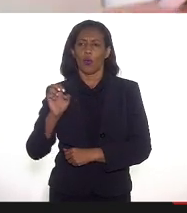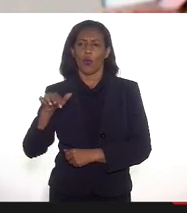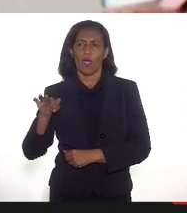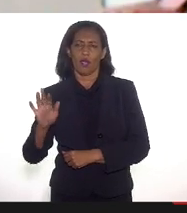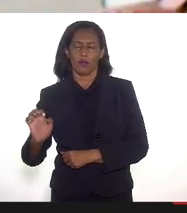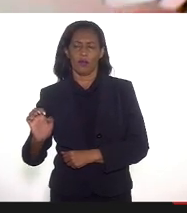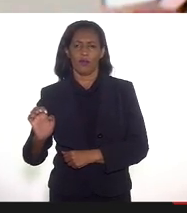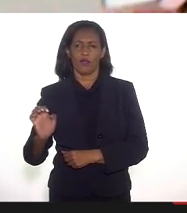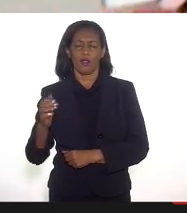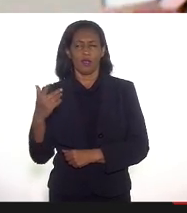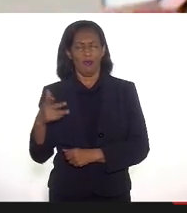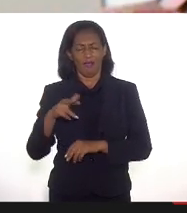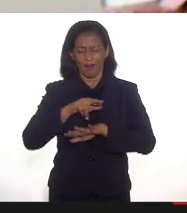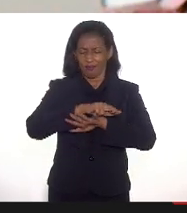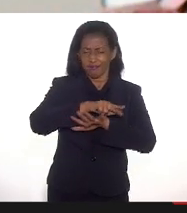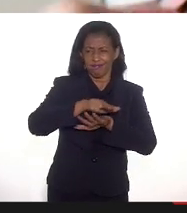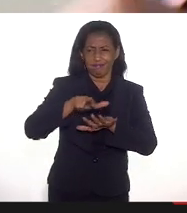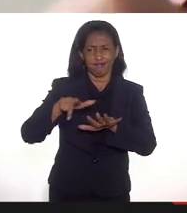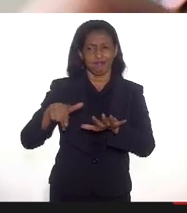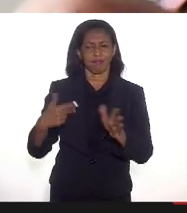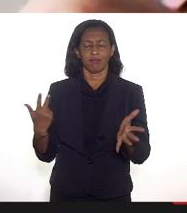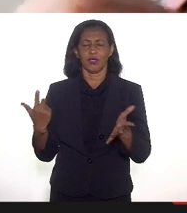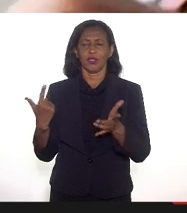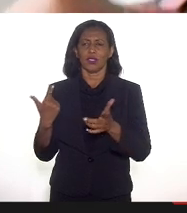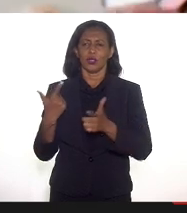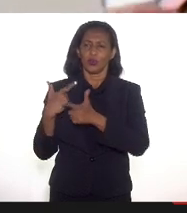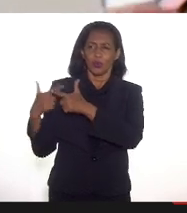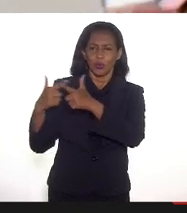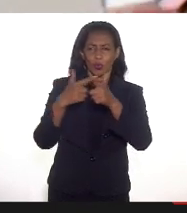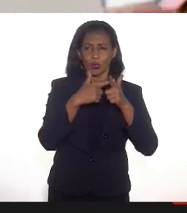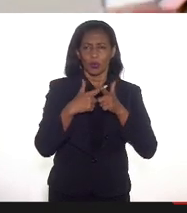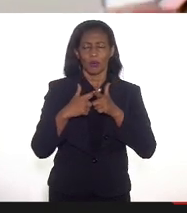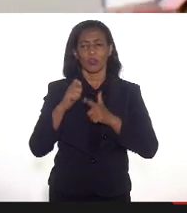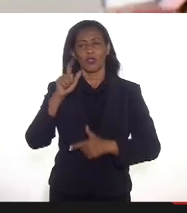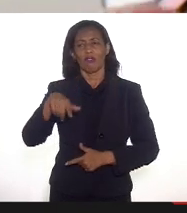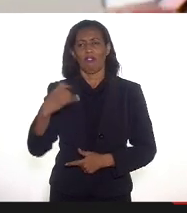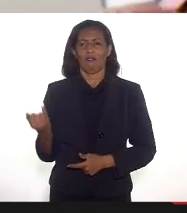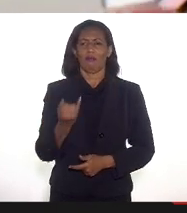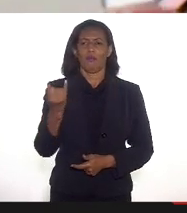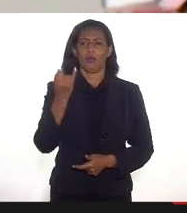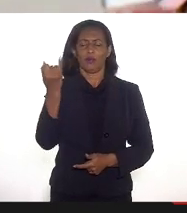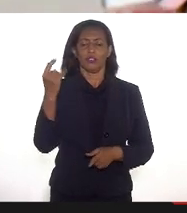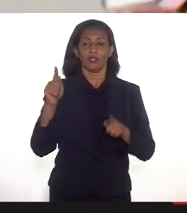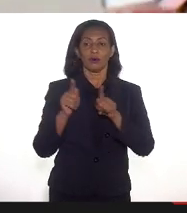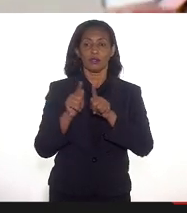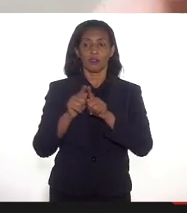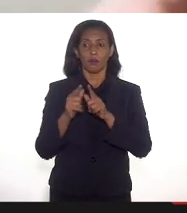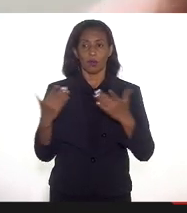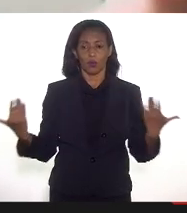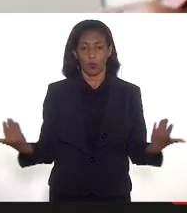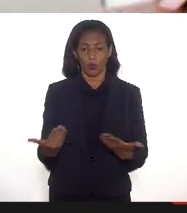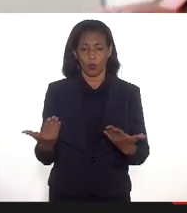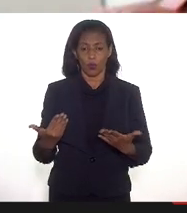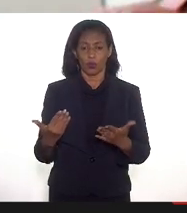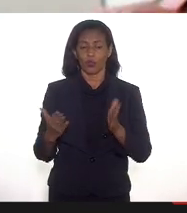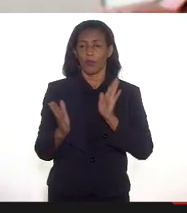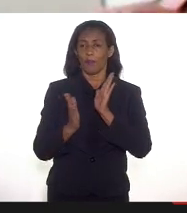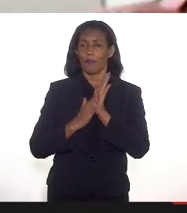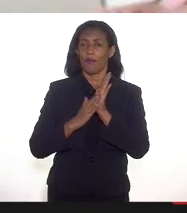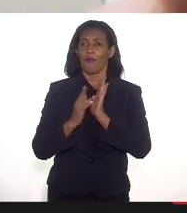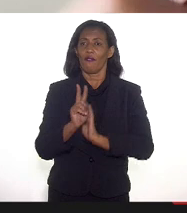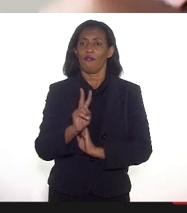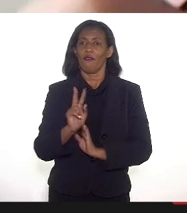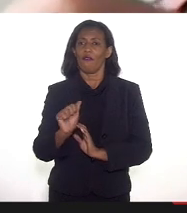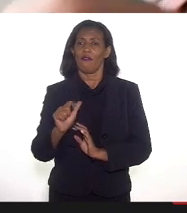São, né, uma série de questões que são fundamentais para a gente, assim como, evidentemente, a própria oferta de vagas